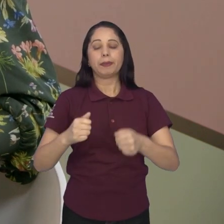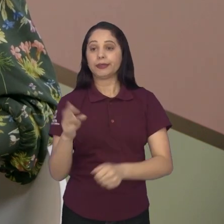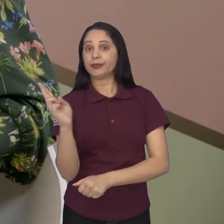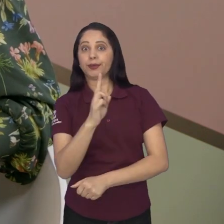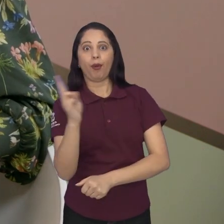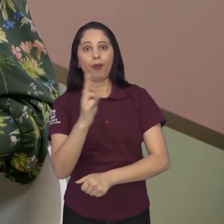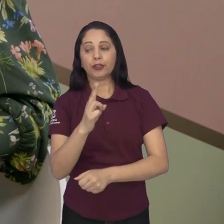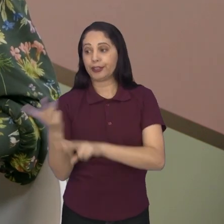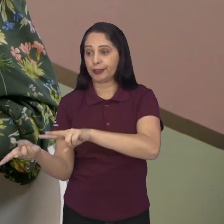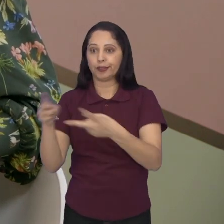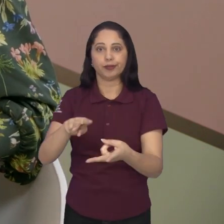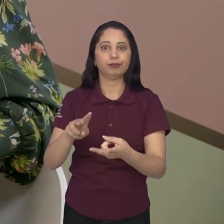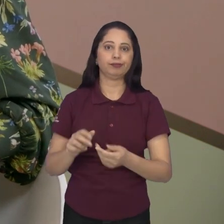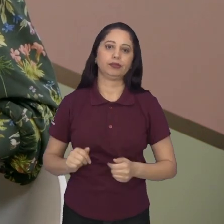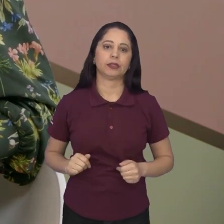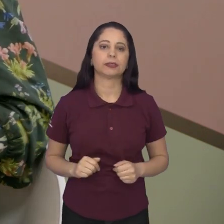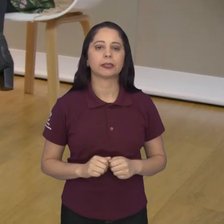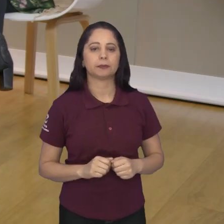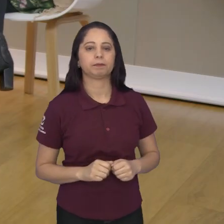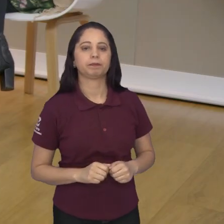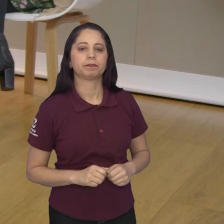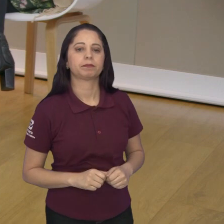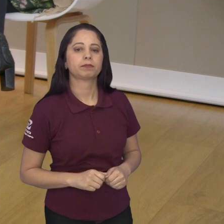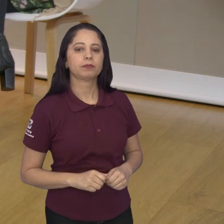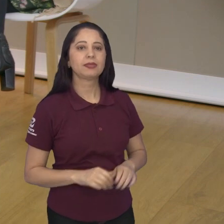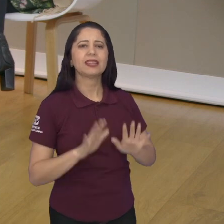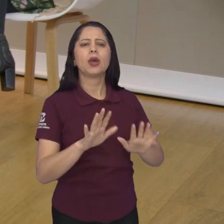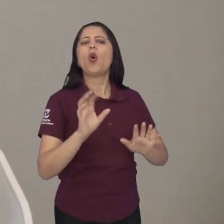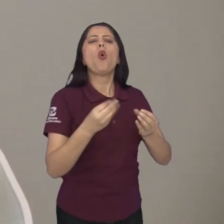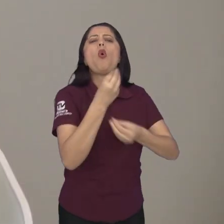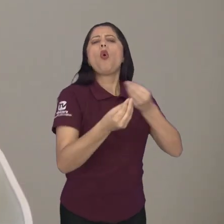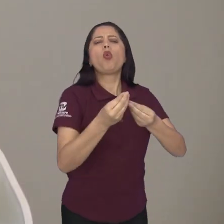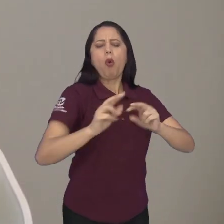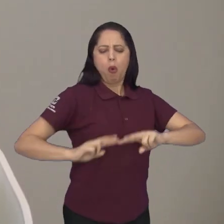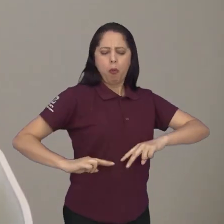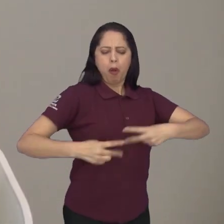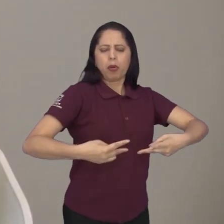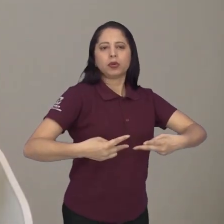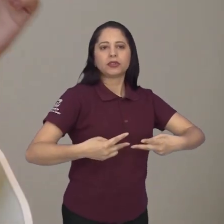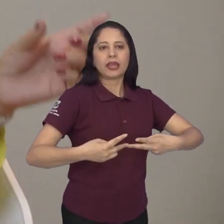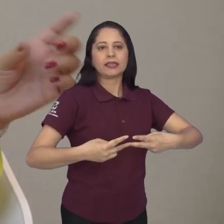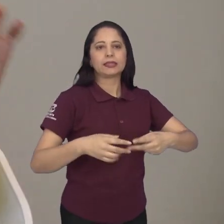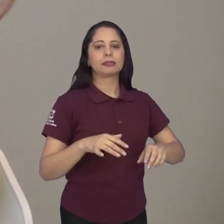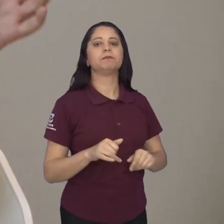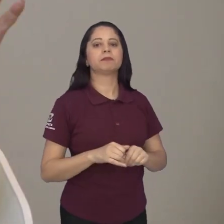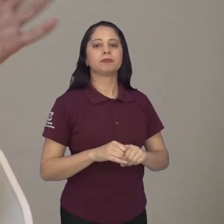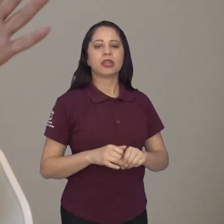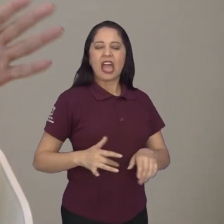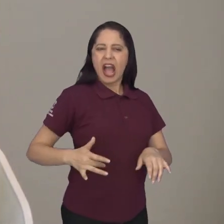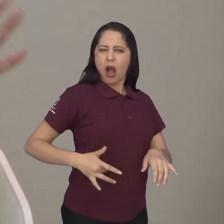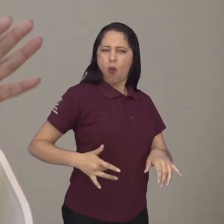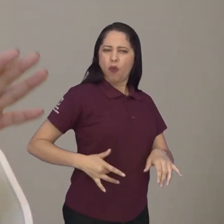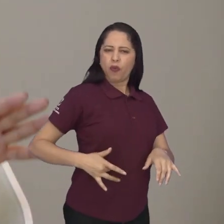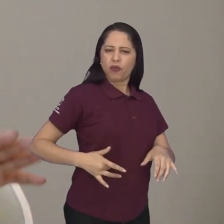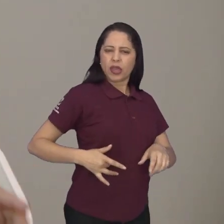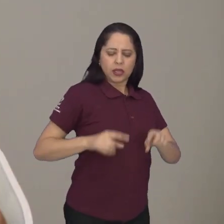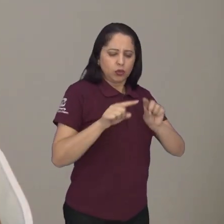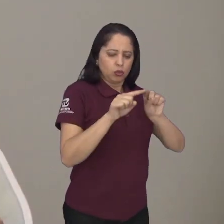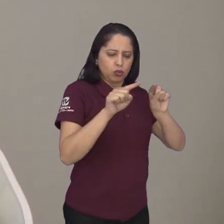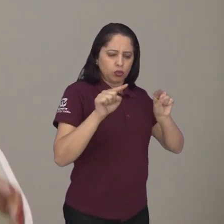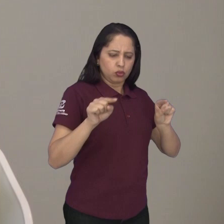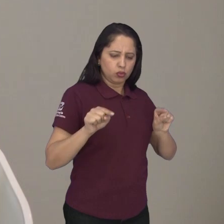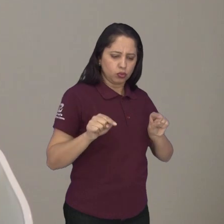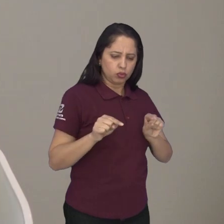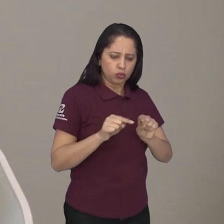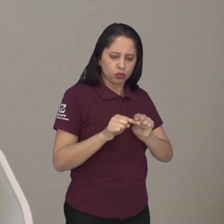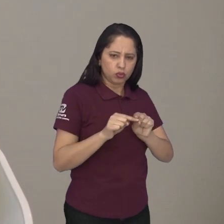tão simples assim, mas é super possível. E esse processo, na verdade, ele é retirado ali uma parte do fígado para o parente, enfim, quando dá certo,